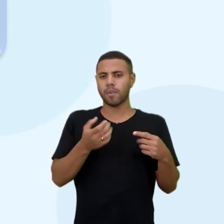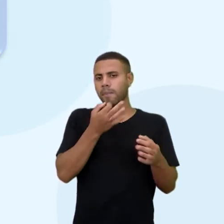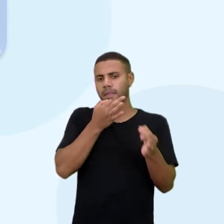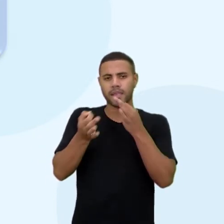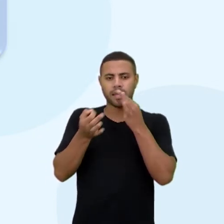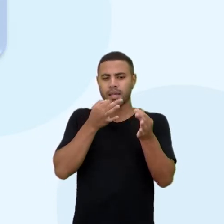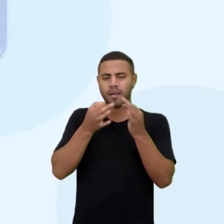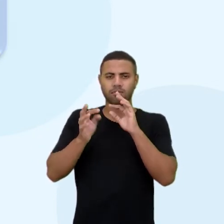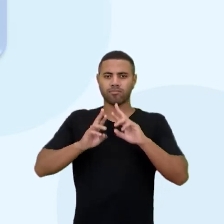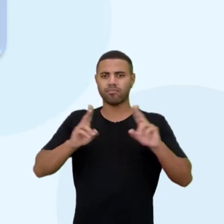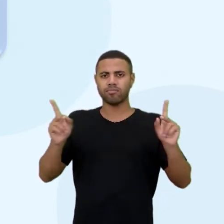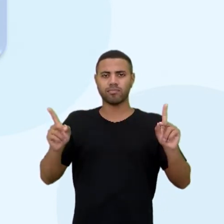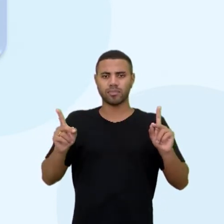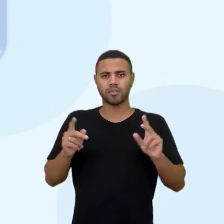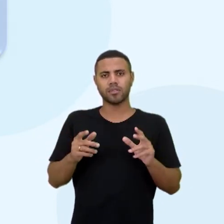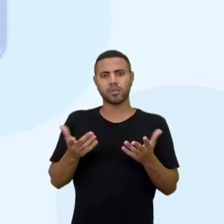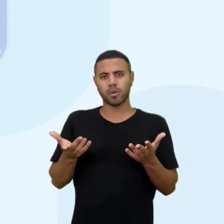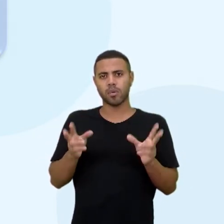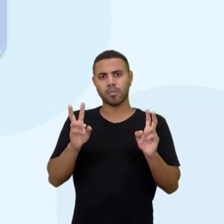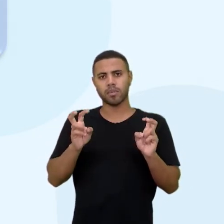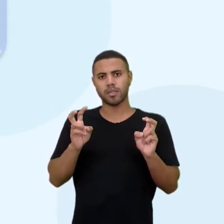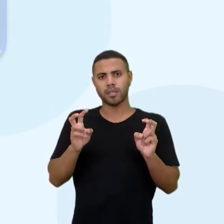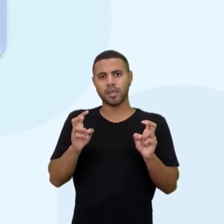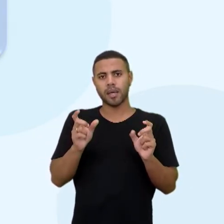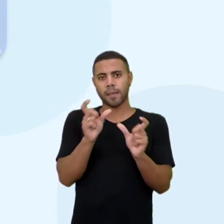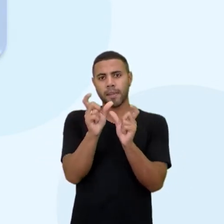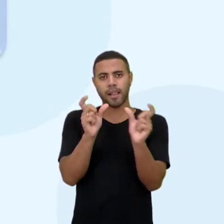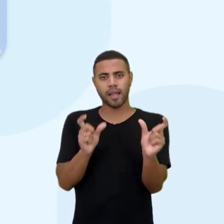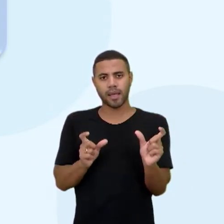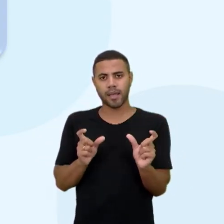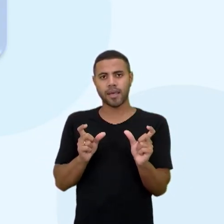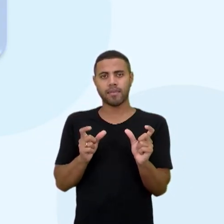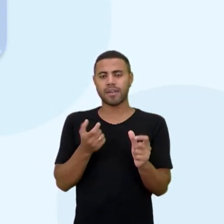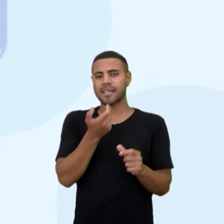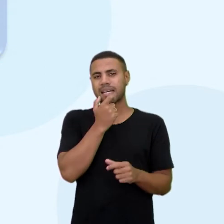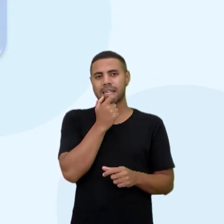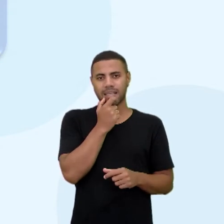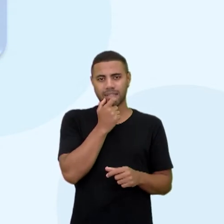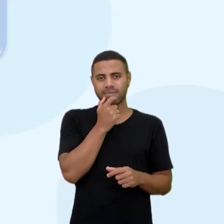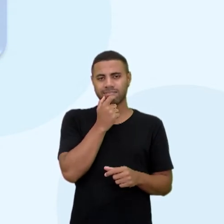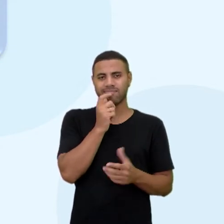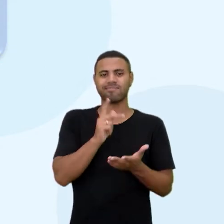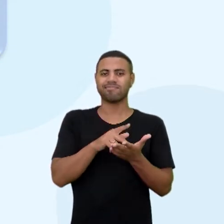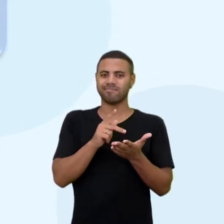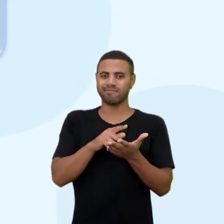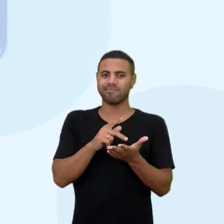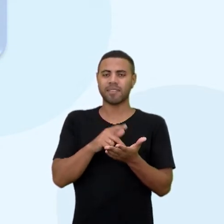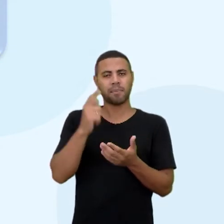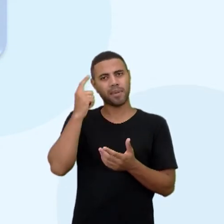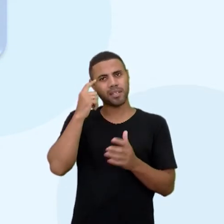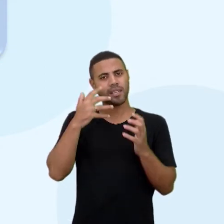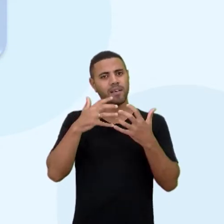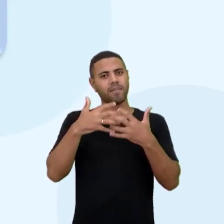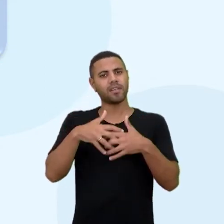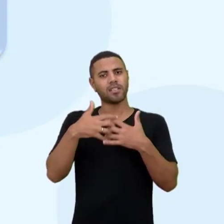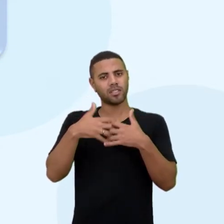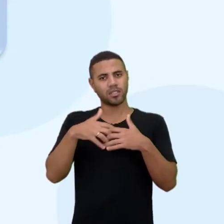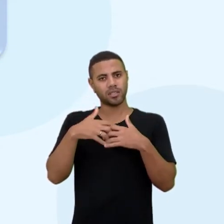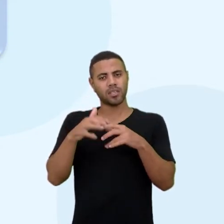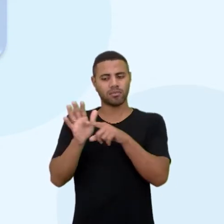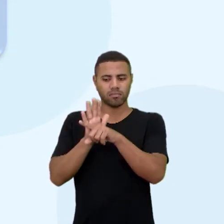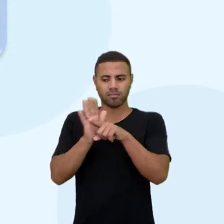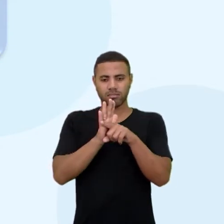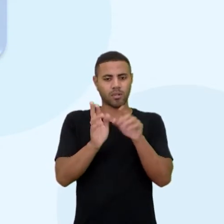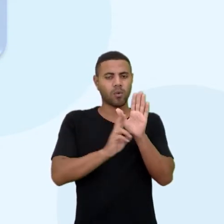sugestões, né, conhecimentos com relação a um vocabulário que usa a questão da língua inglesa, né, Promal? Sim. É o momento de vocês começarem a buscar as referências,